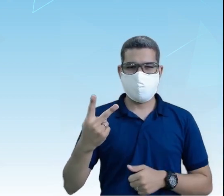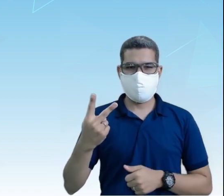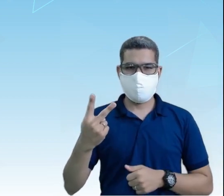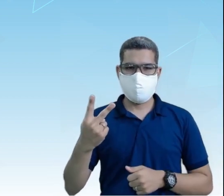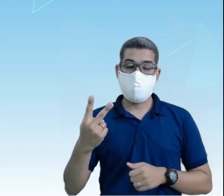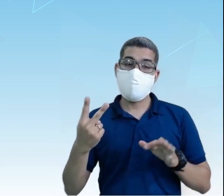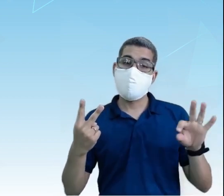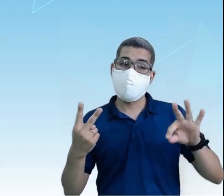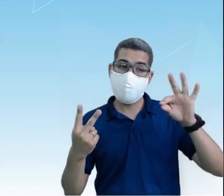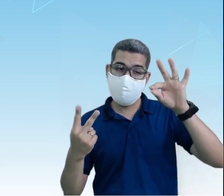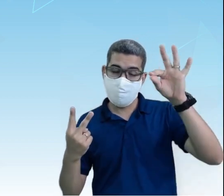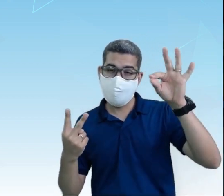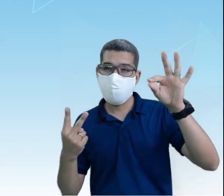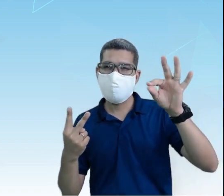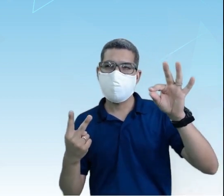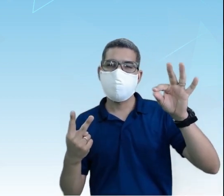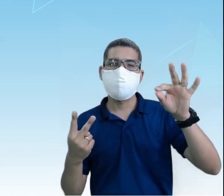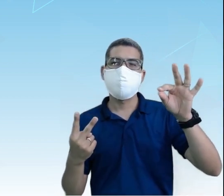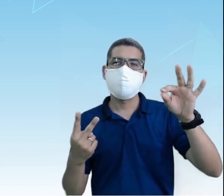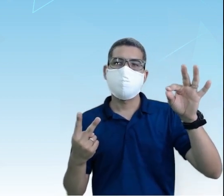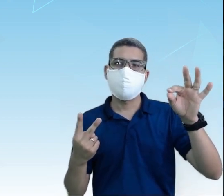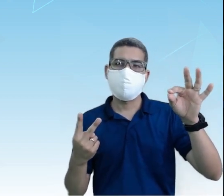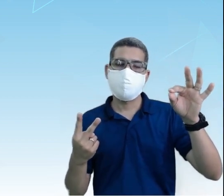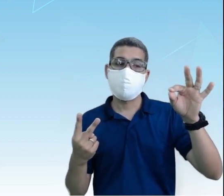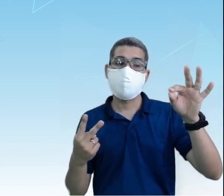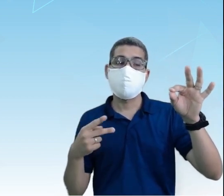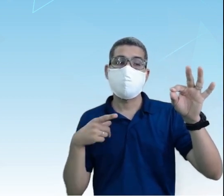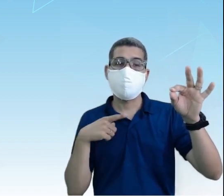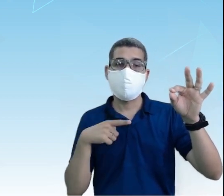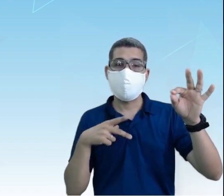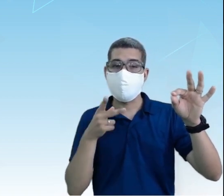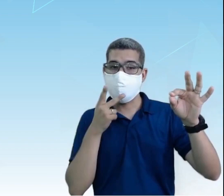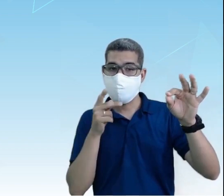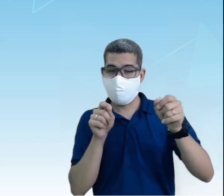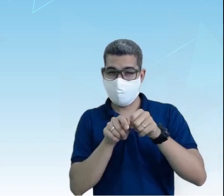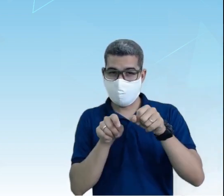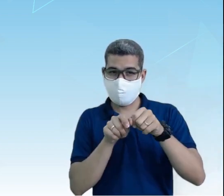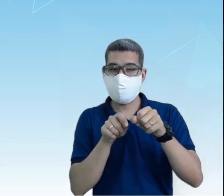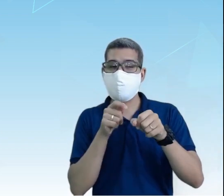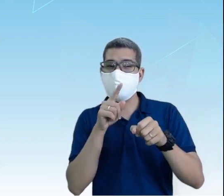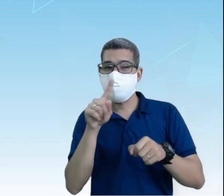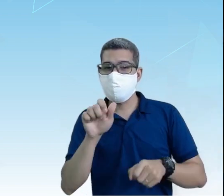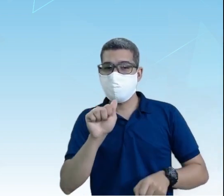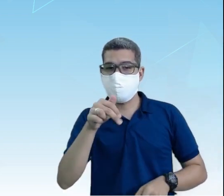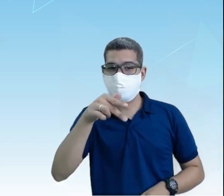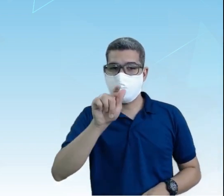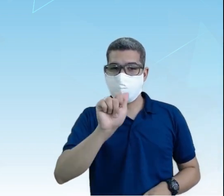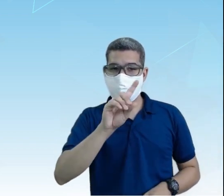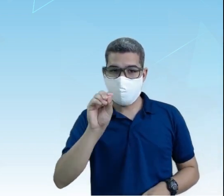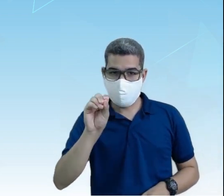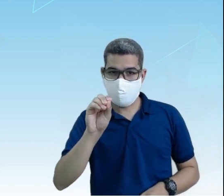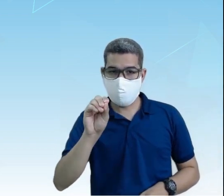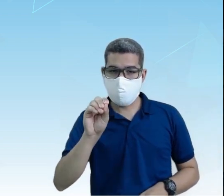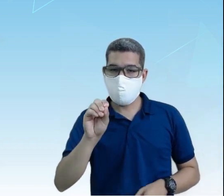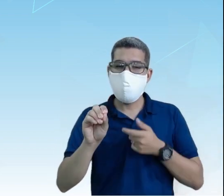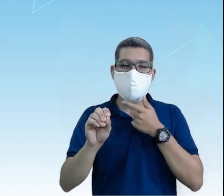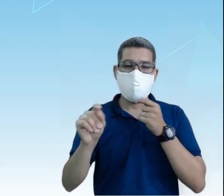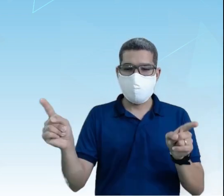das abelhas, principalmente na geração de zangões, não é necessário ter o